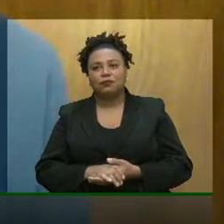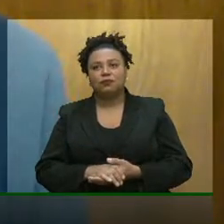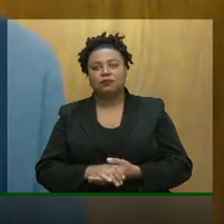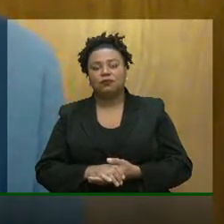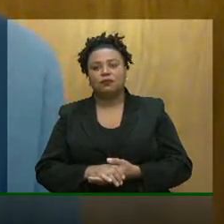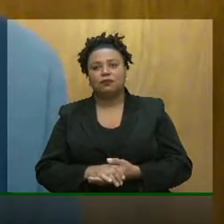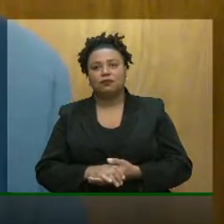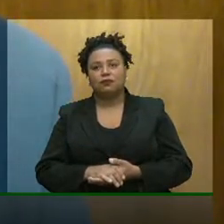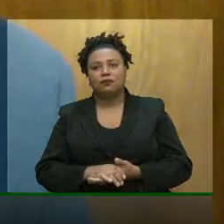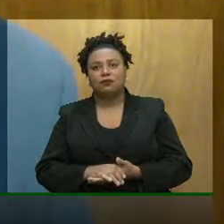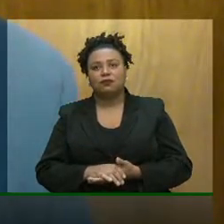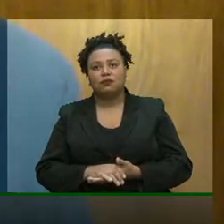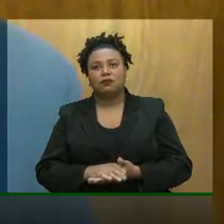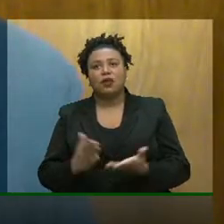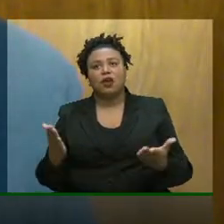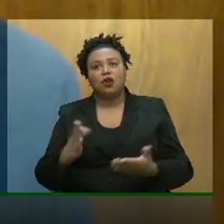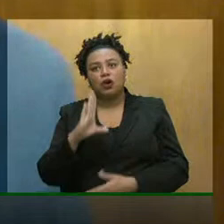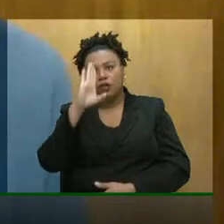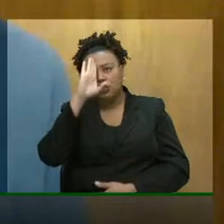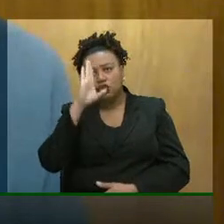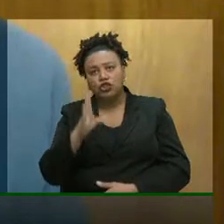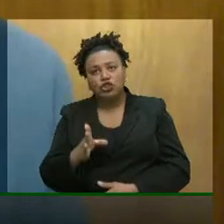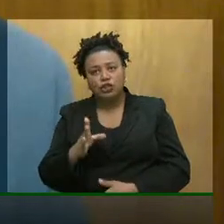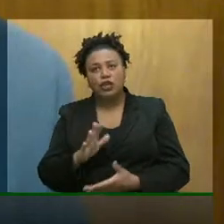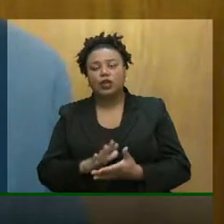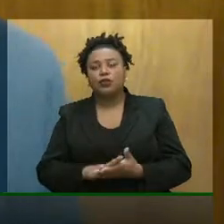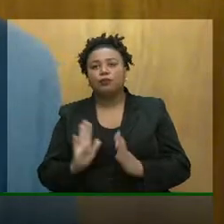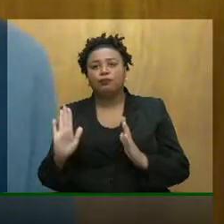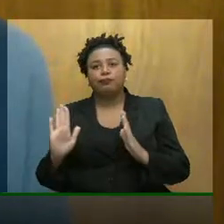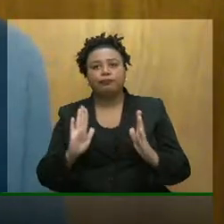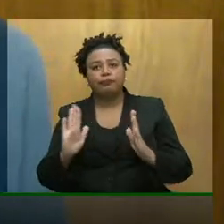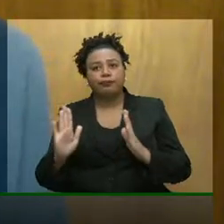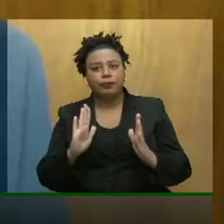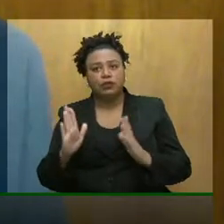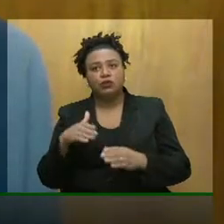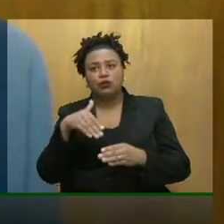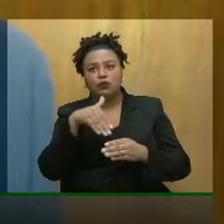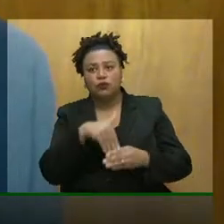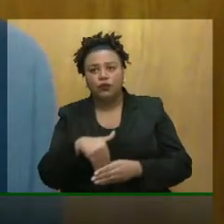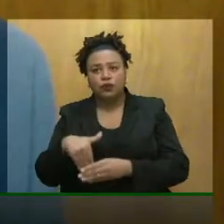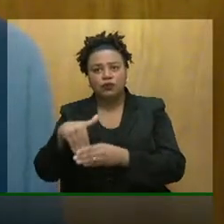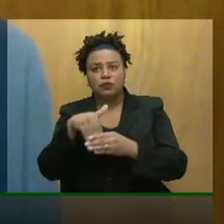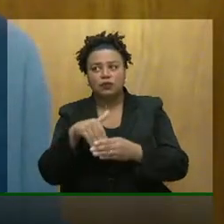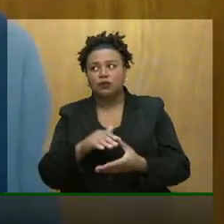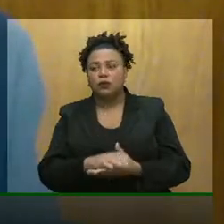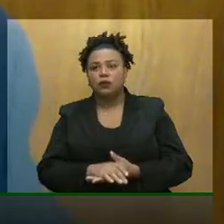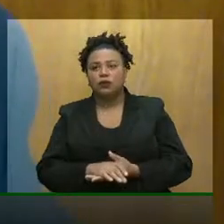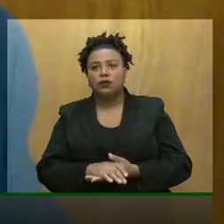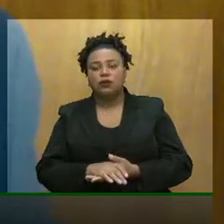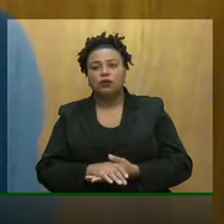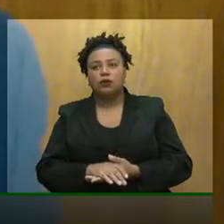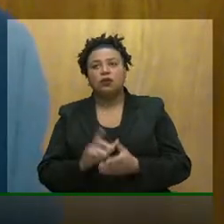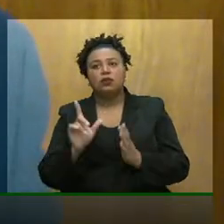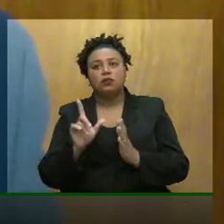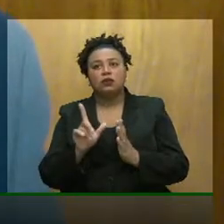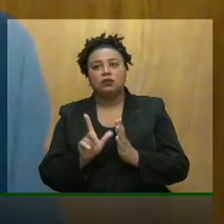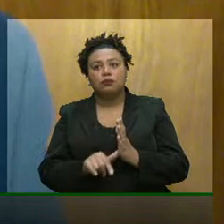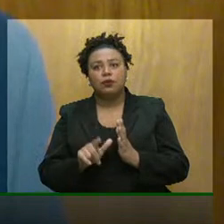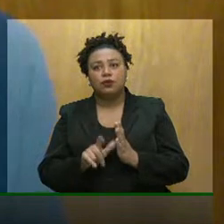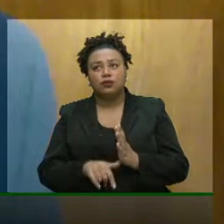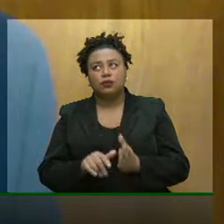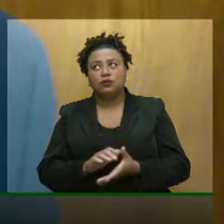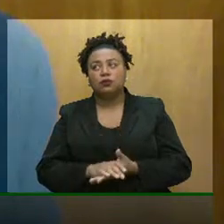Vamos entrar diretamente no período da ordem do dia e, a seguir,